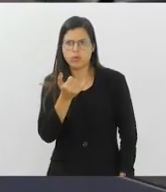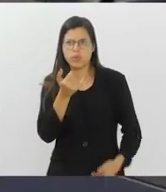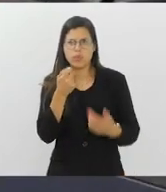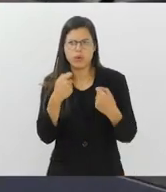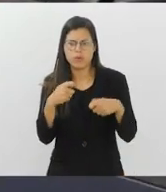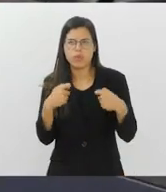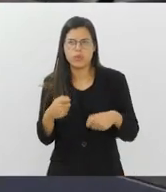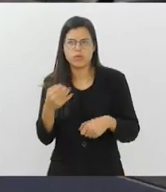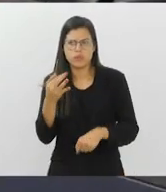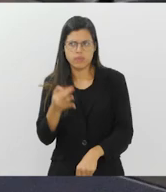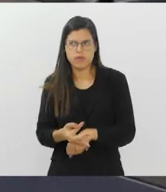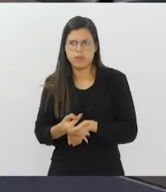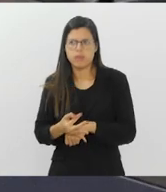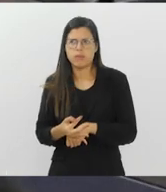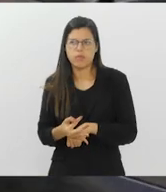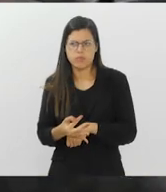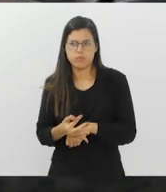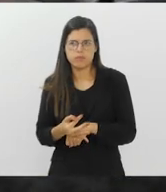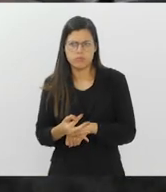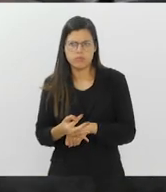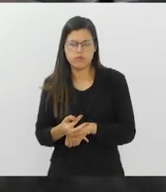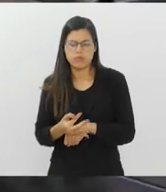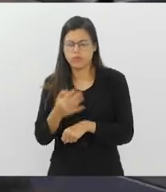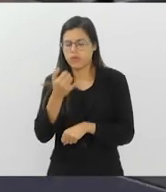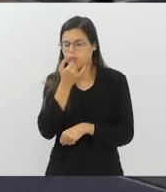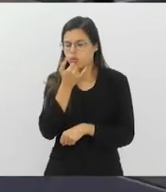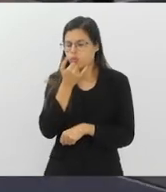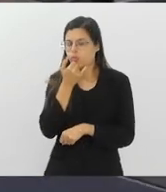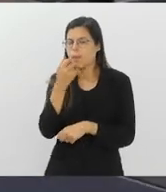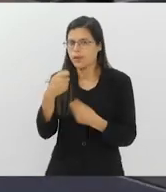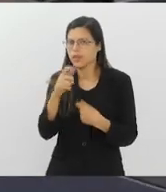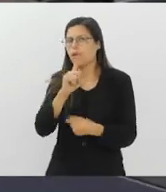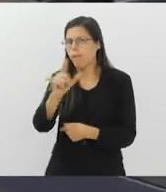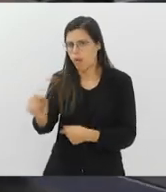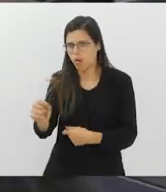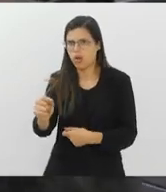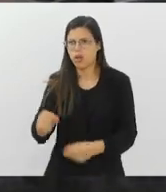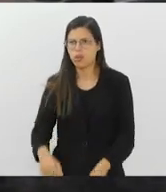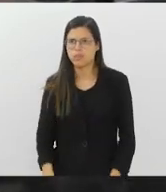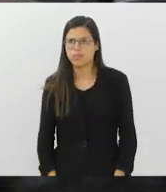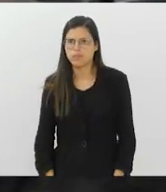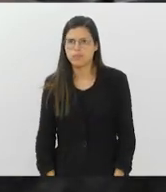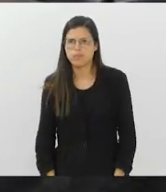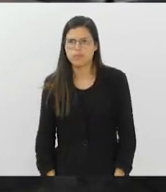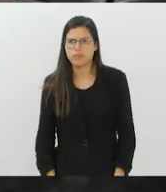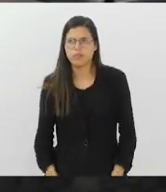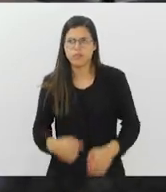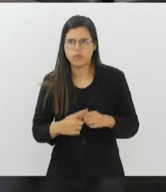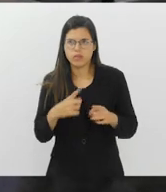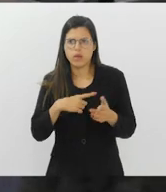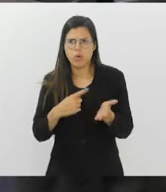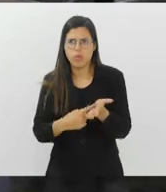eu tenho um compromisso, tá bom? Obrigado. Presidente, doutora Vera,